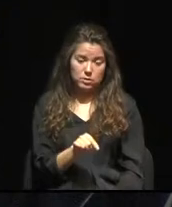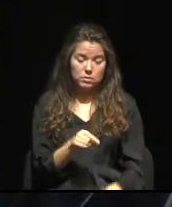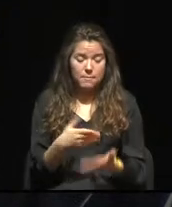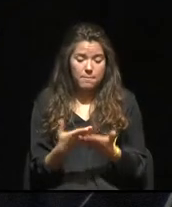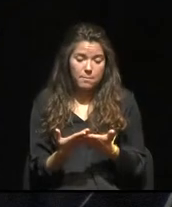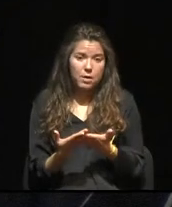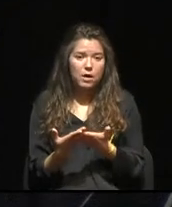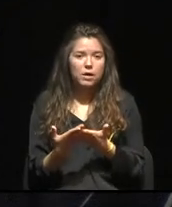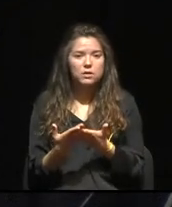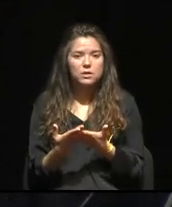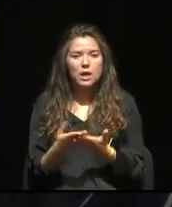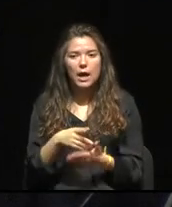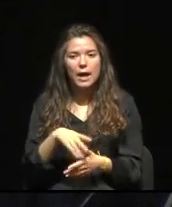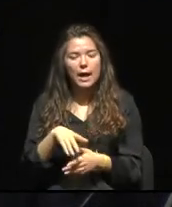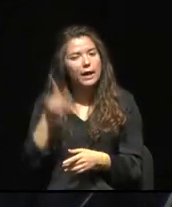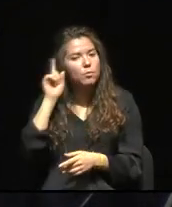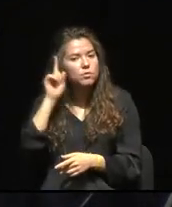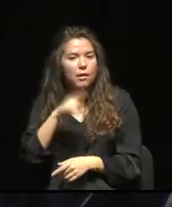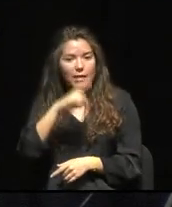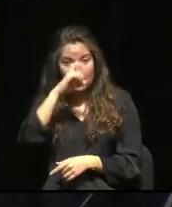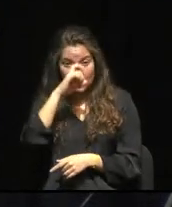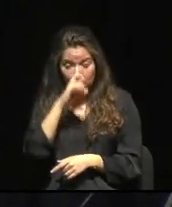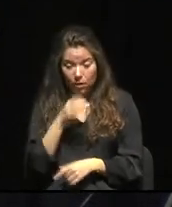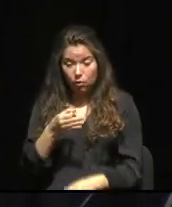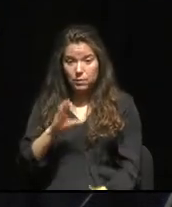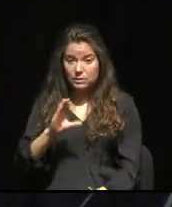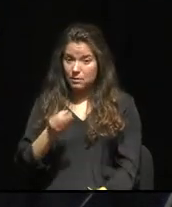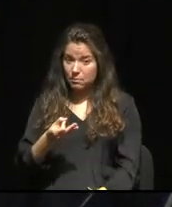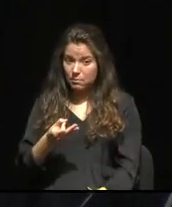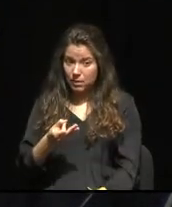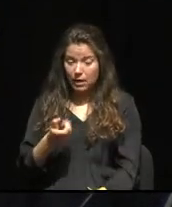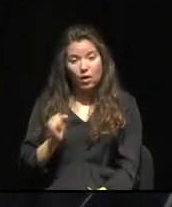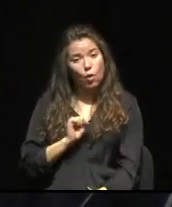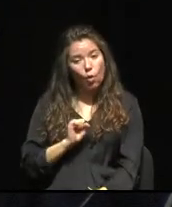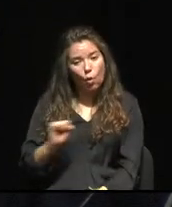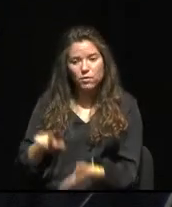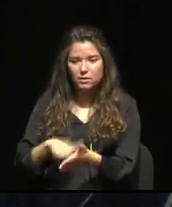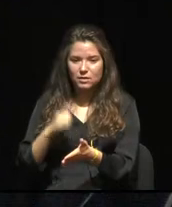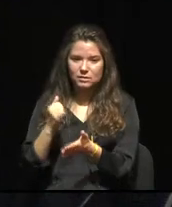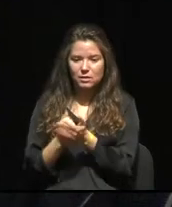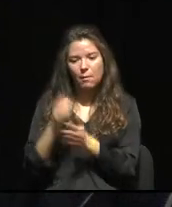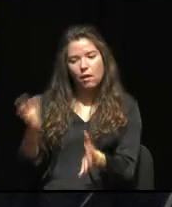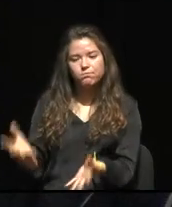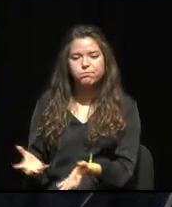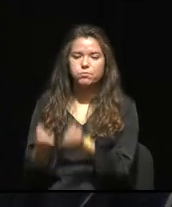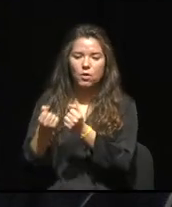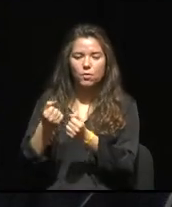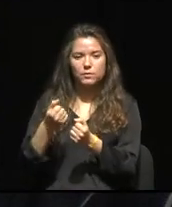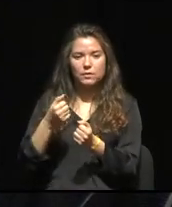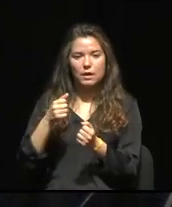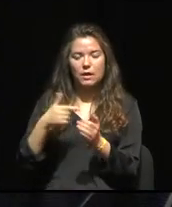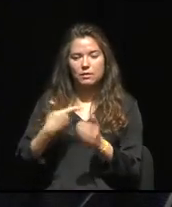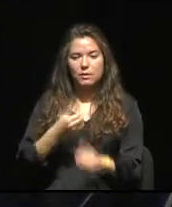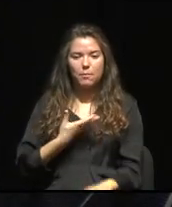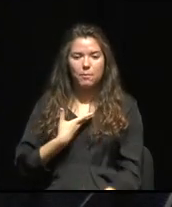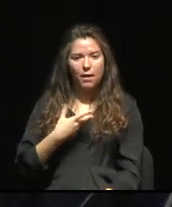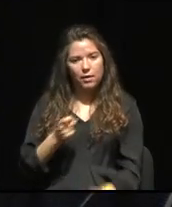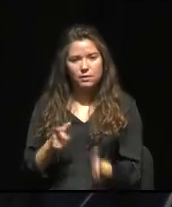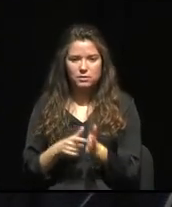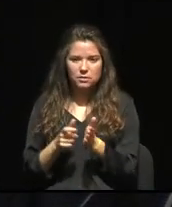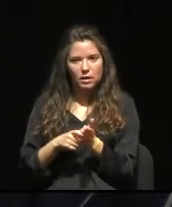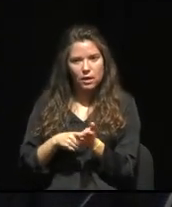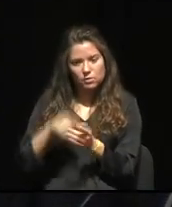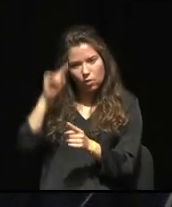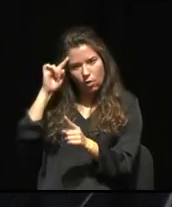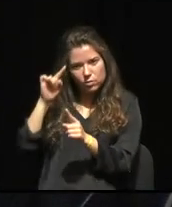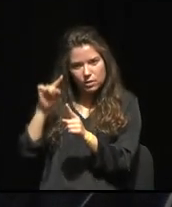nunca será de mais relembrar que o PCP sempre contraria a pseudo aou requalificação da Tapada das necessidades assento numa perspectiva de